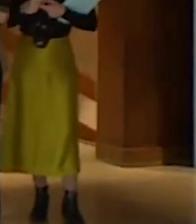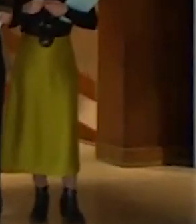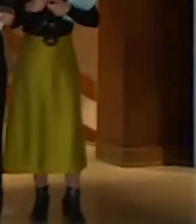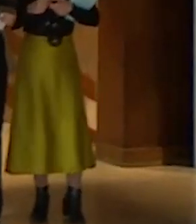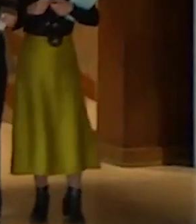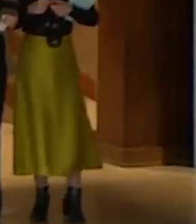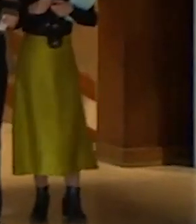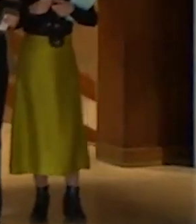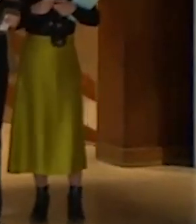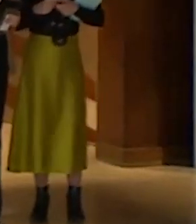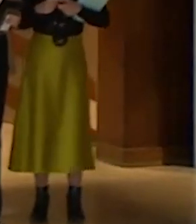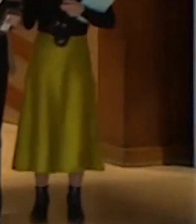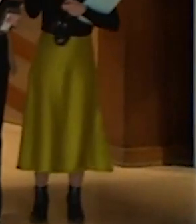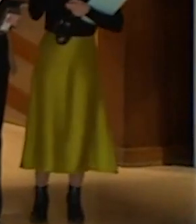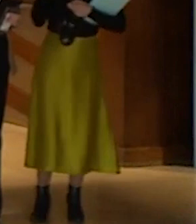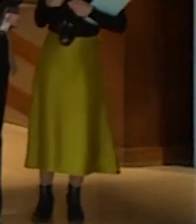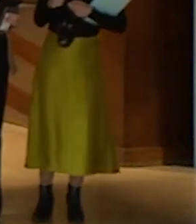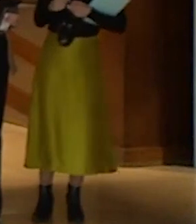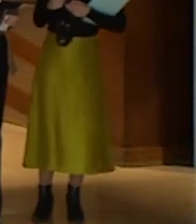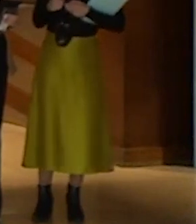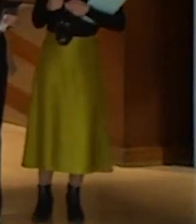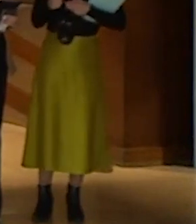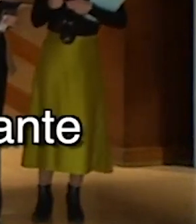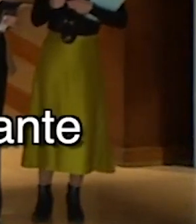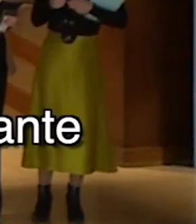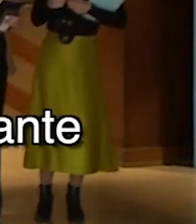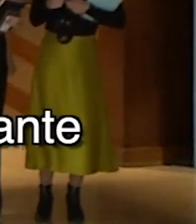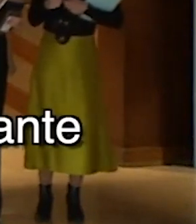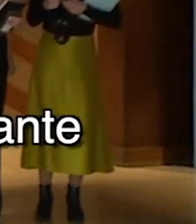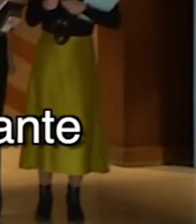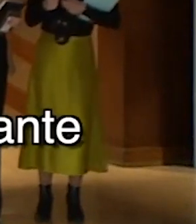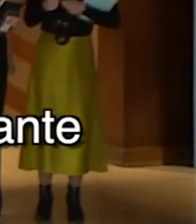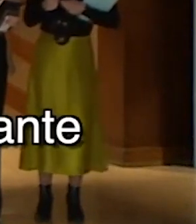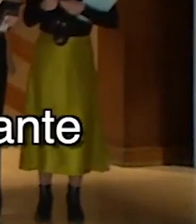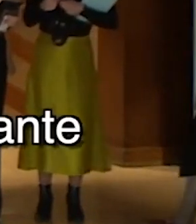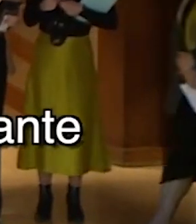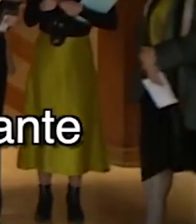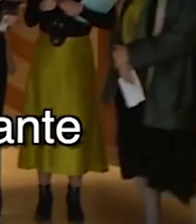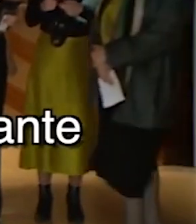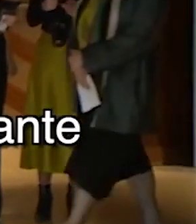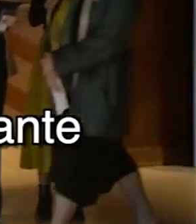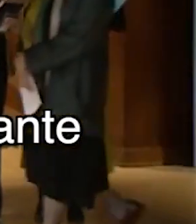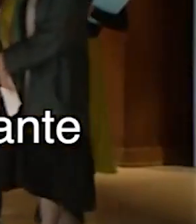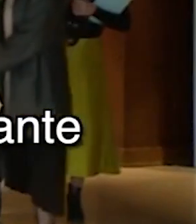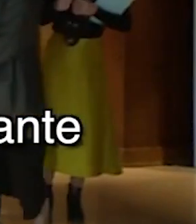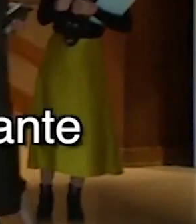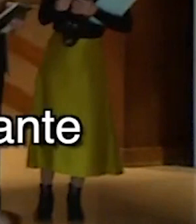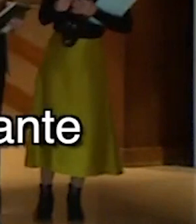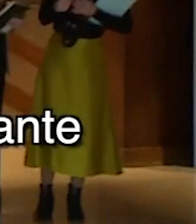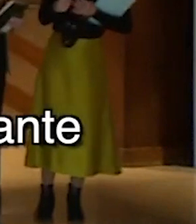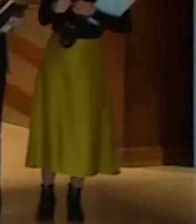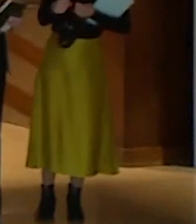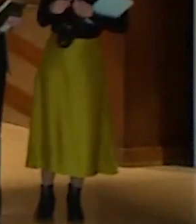Christians, we're all brothers. We're all the sons of Abraham. So I think it is an important message to sit